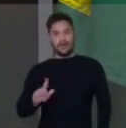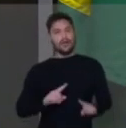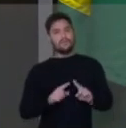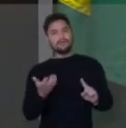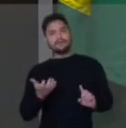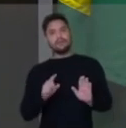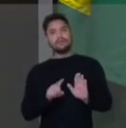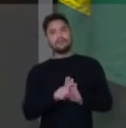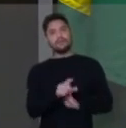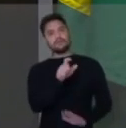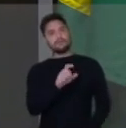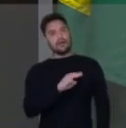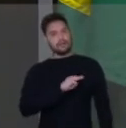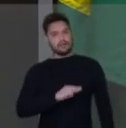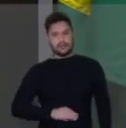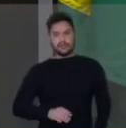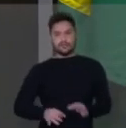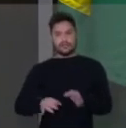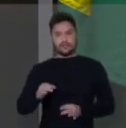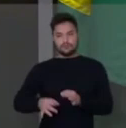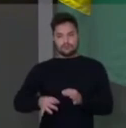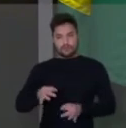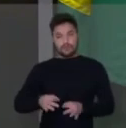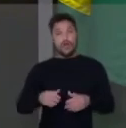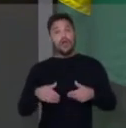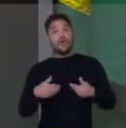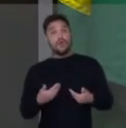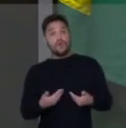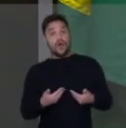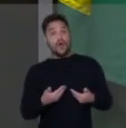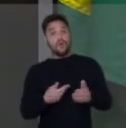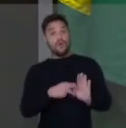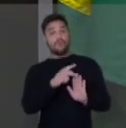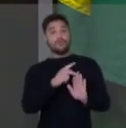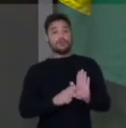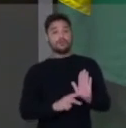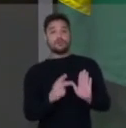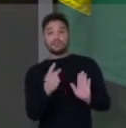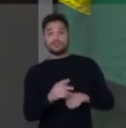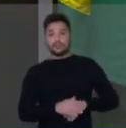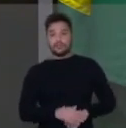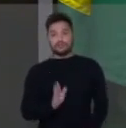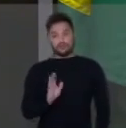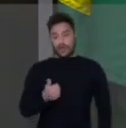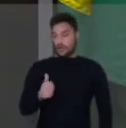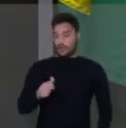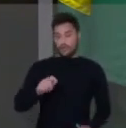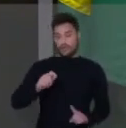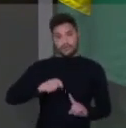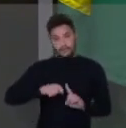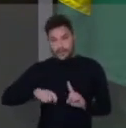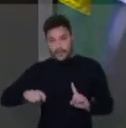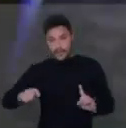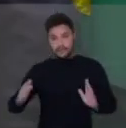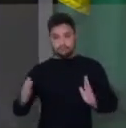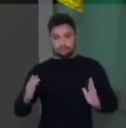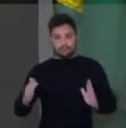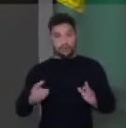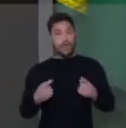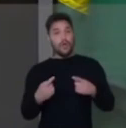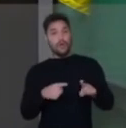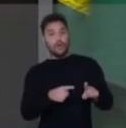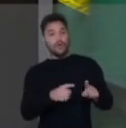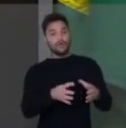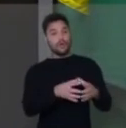Justiça, qual é o projeto que você fez até hoje, já são quase 11 meses de governo, para combater o crime